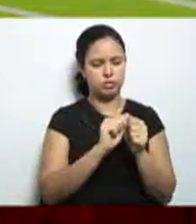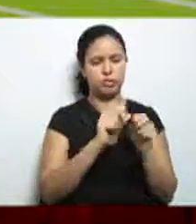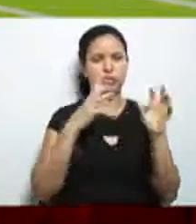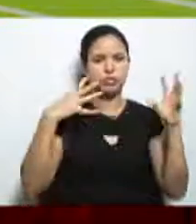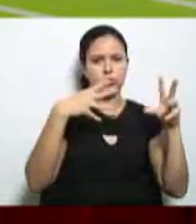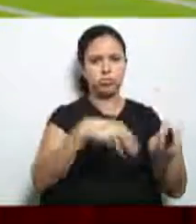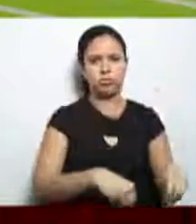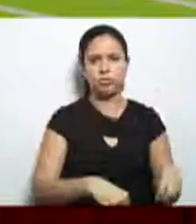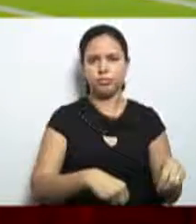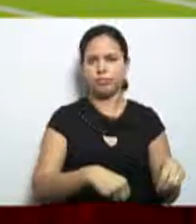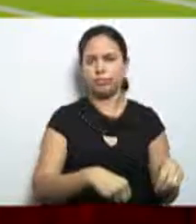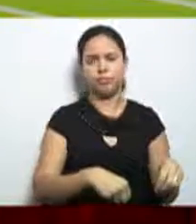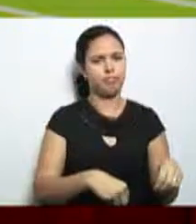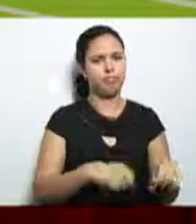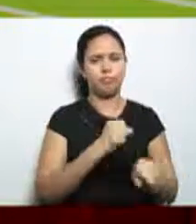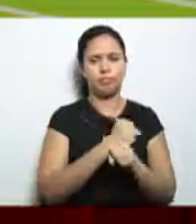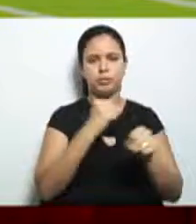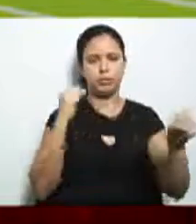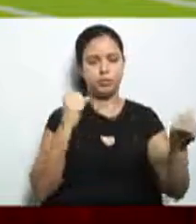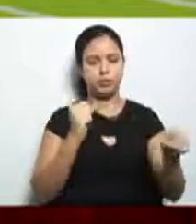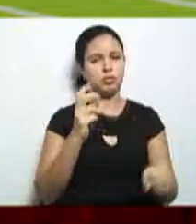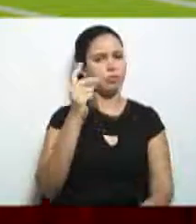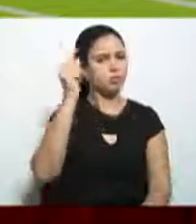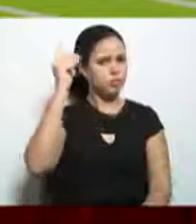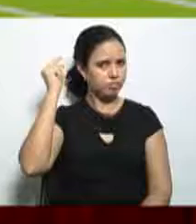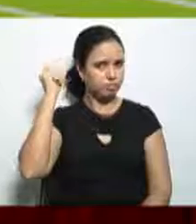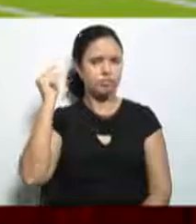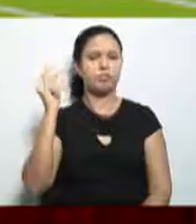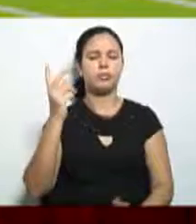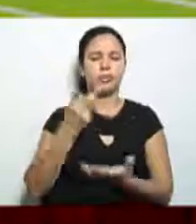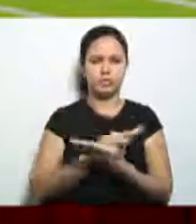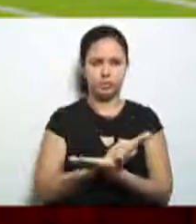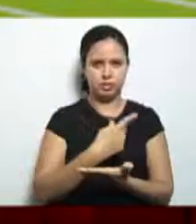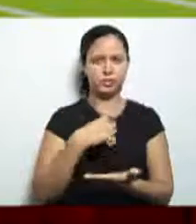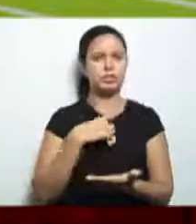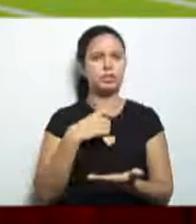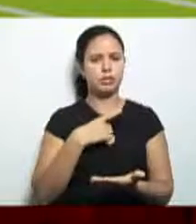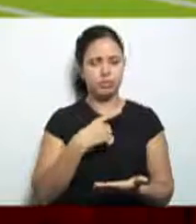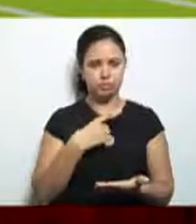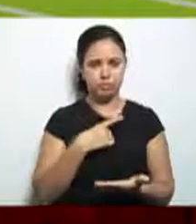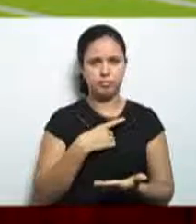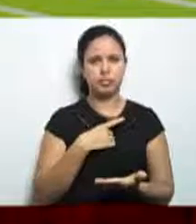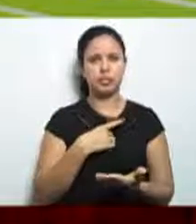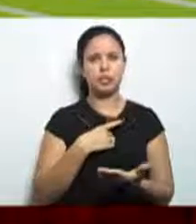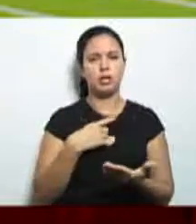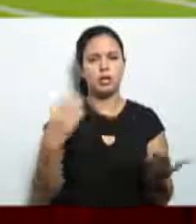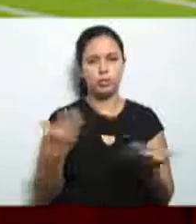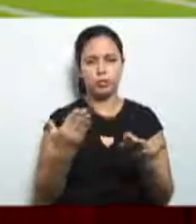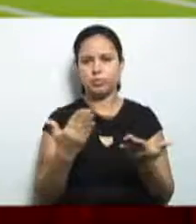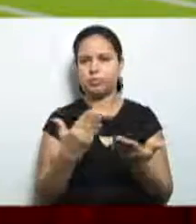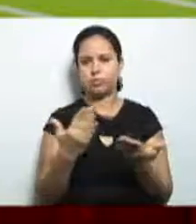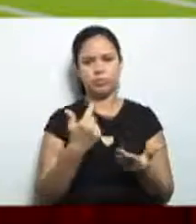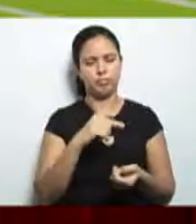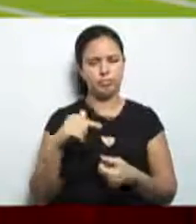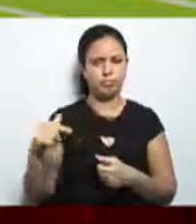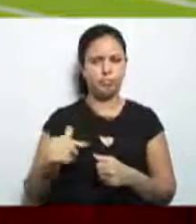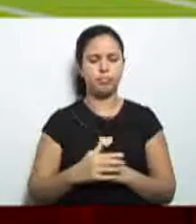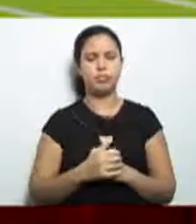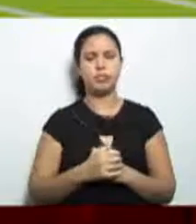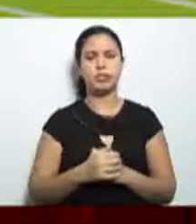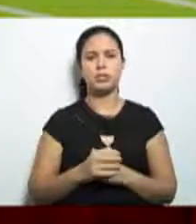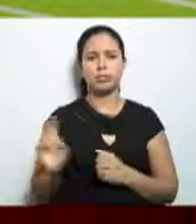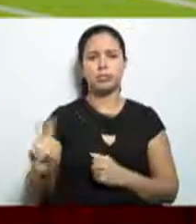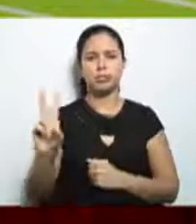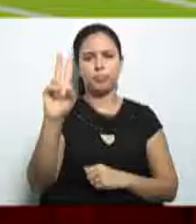acontecia em outros modelos em que eu tinha que garantir toda a minha subsistência. E o que vai garantir o preço desses produtos, o